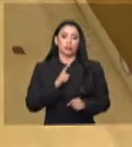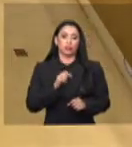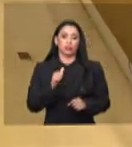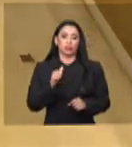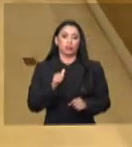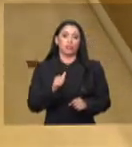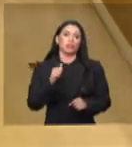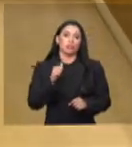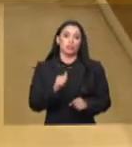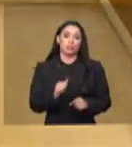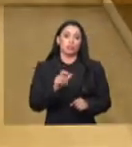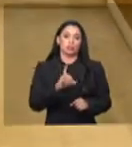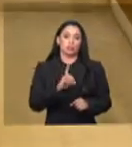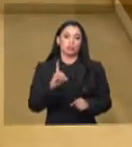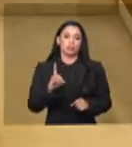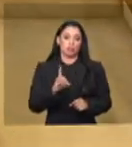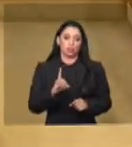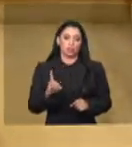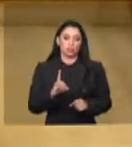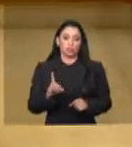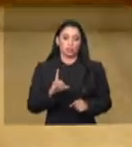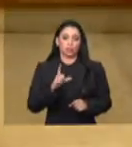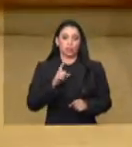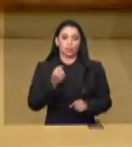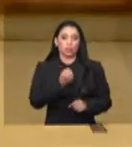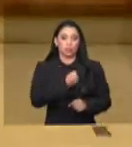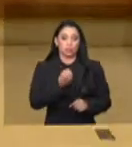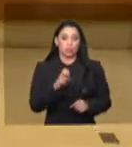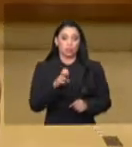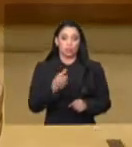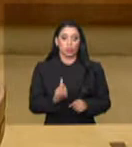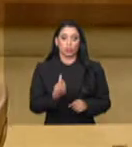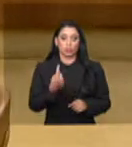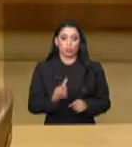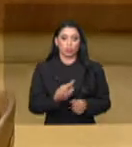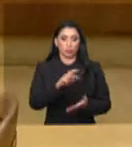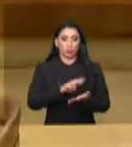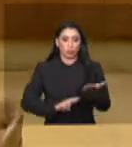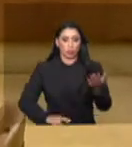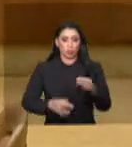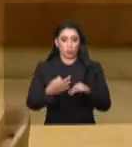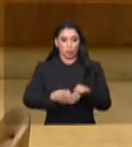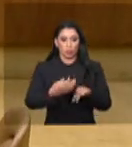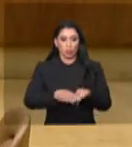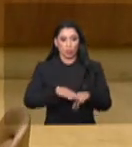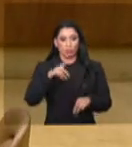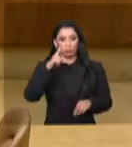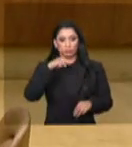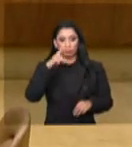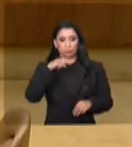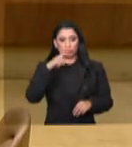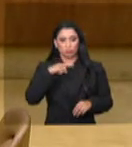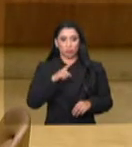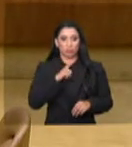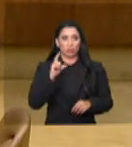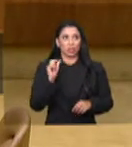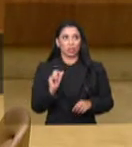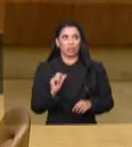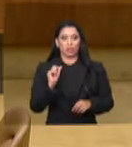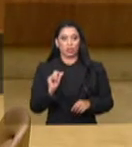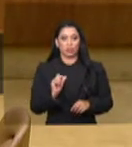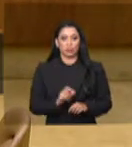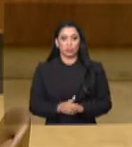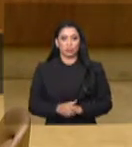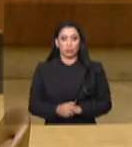número 51 sobre a relatoria do ministro Gilmar Mendes eu passo a palavra ao eminente Ministro André